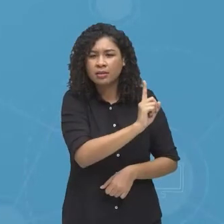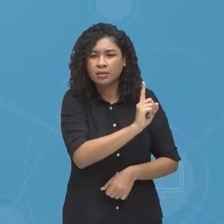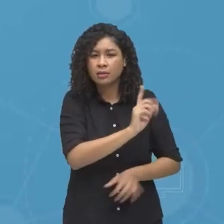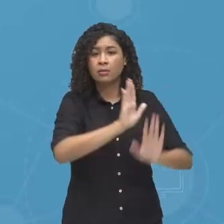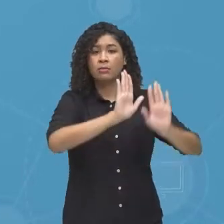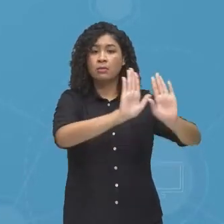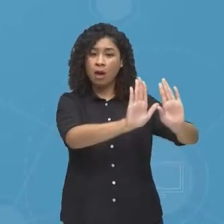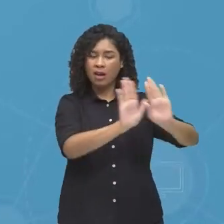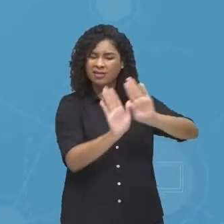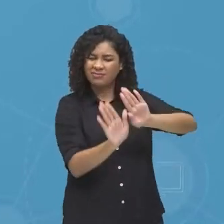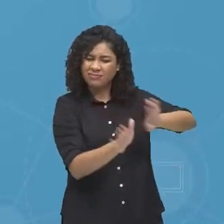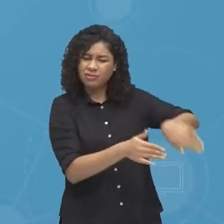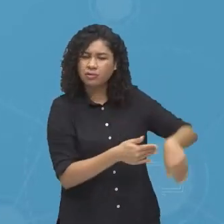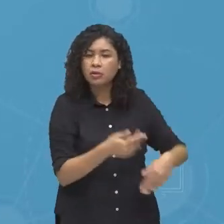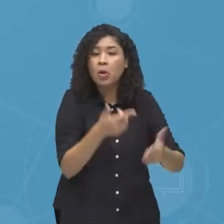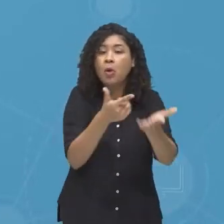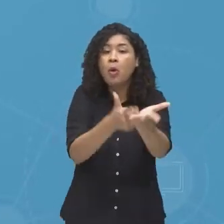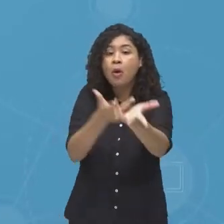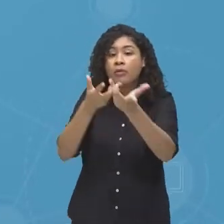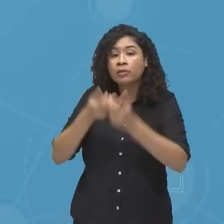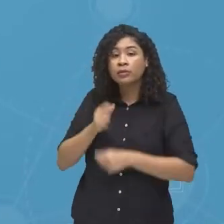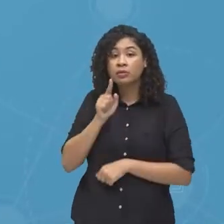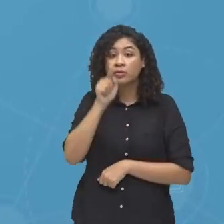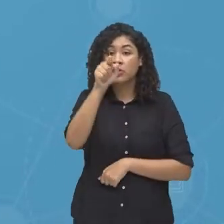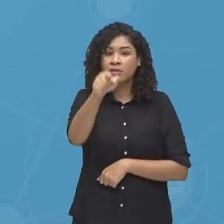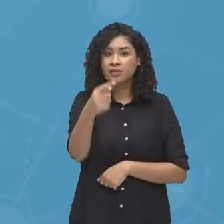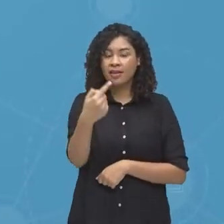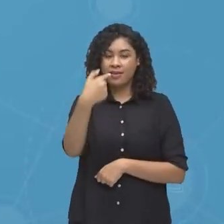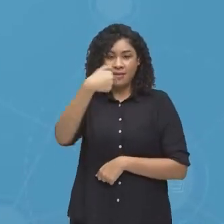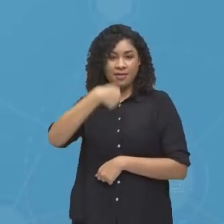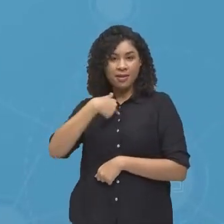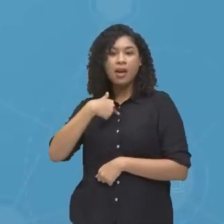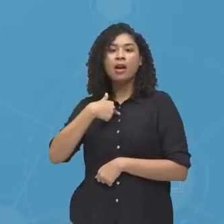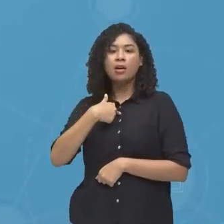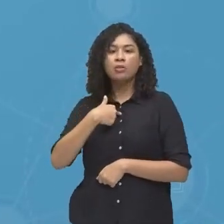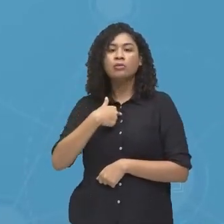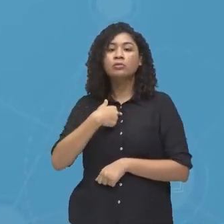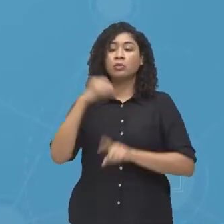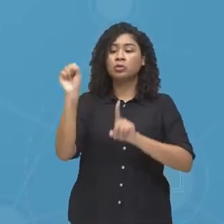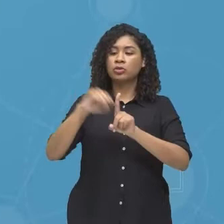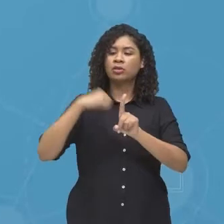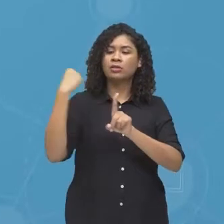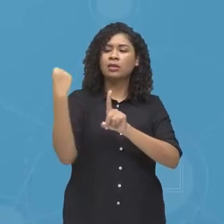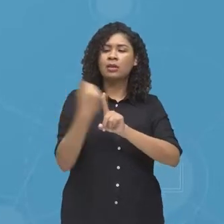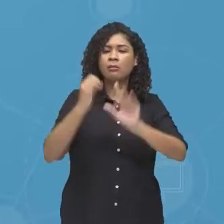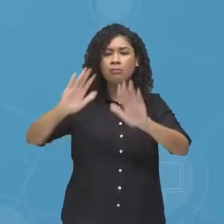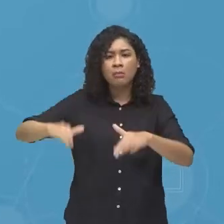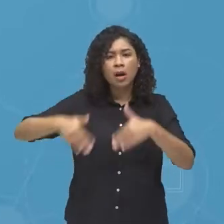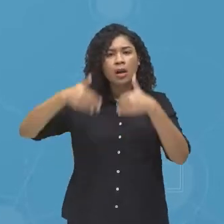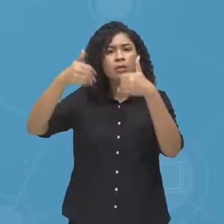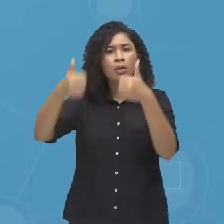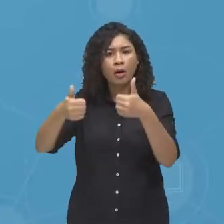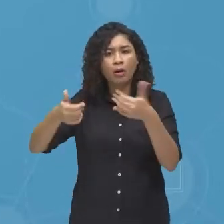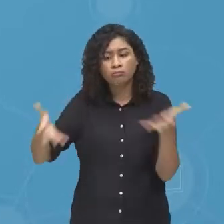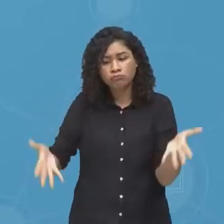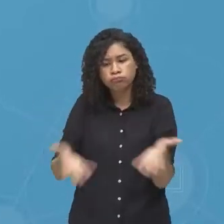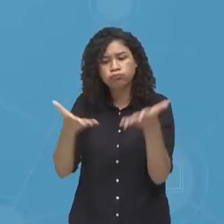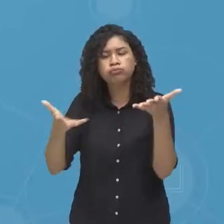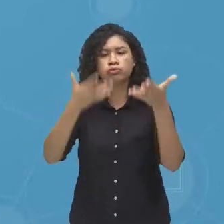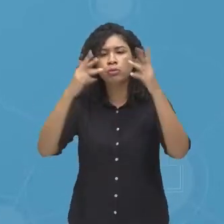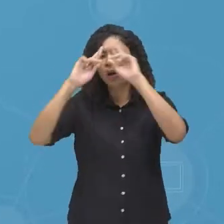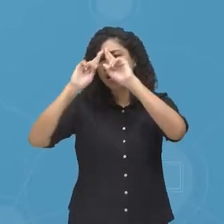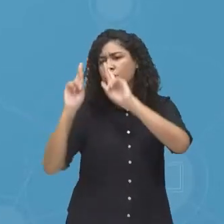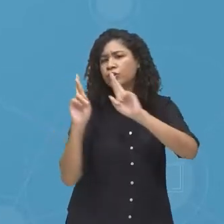nova, uma sociedade ao qual nós possamos privilegiar o respeito ao próximo, por mais